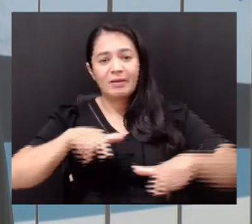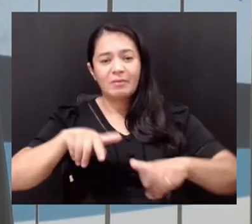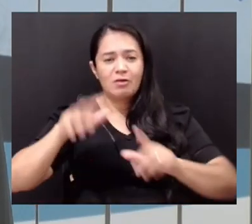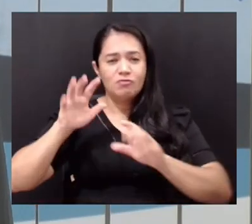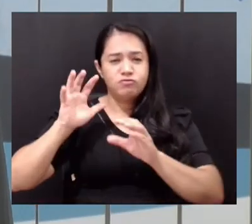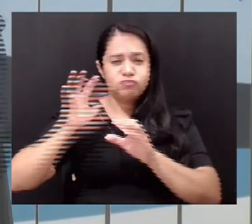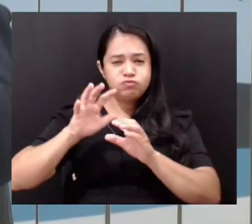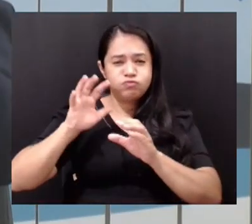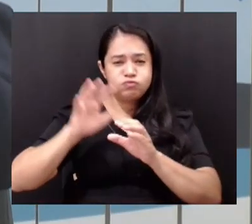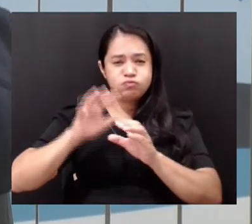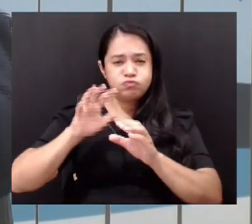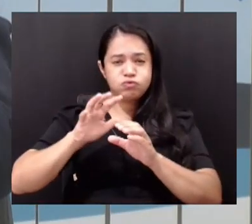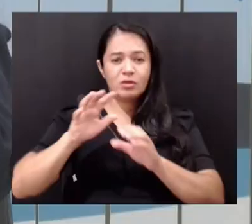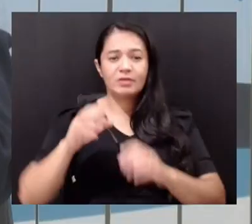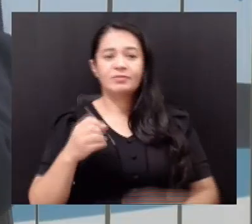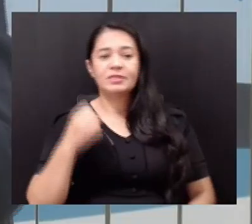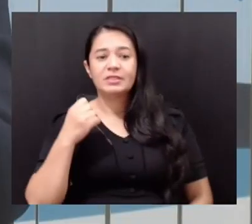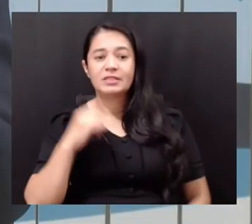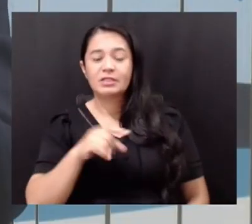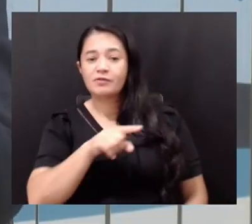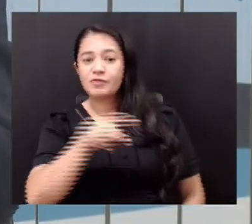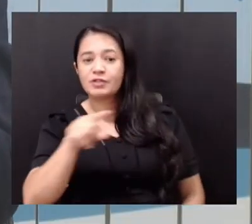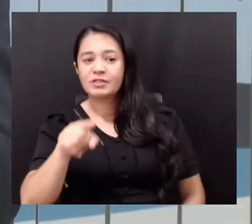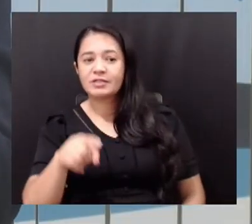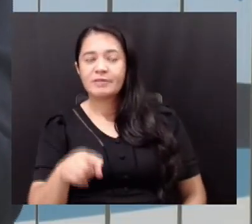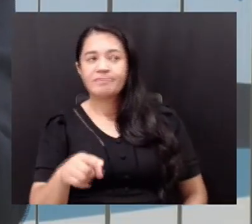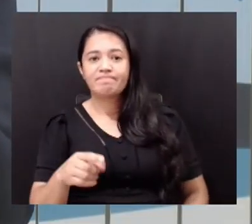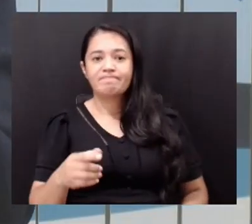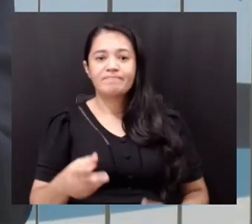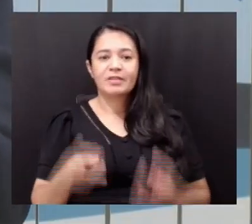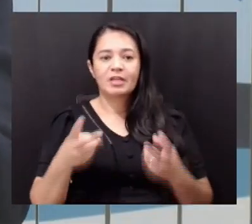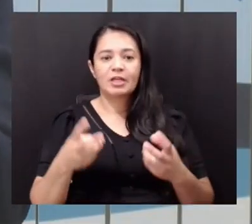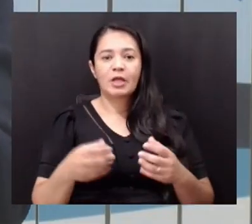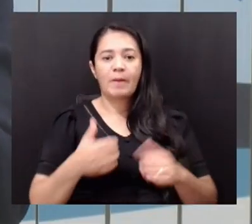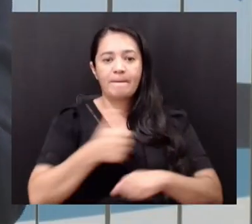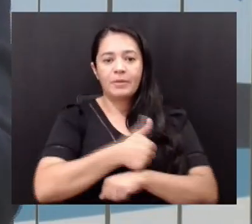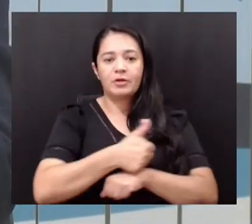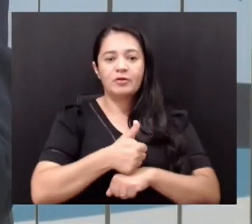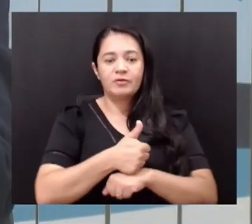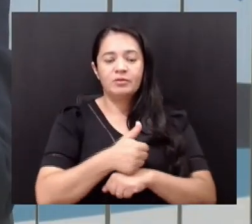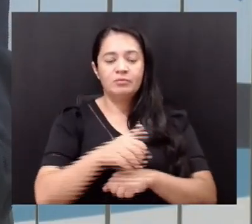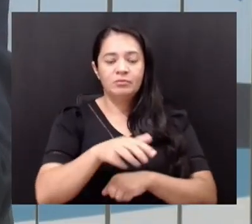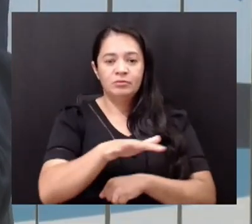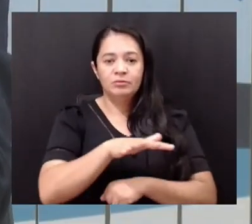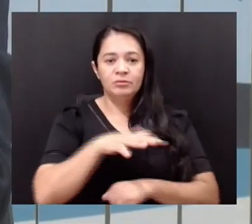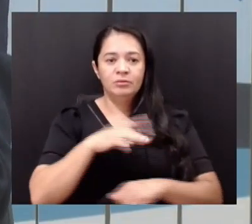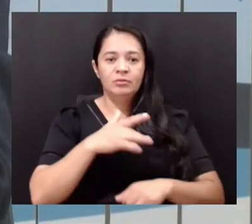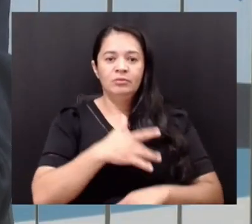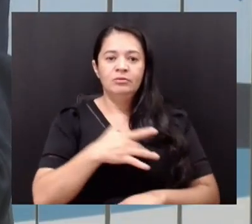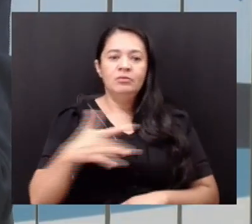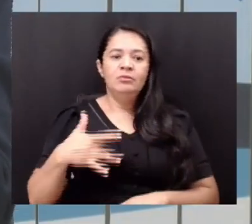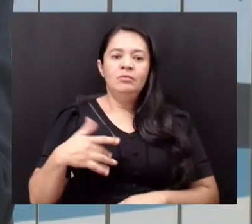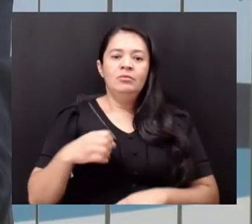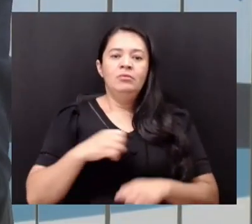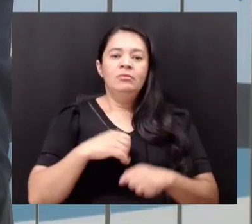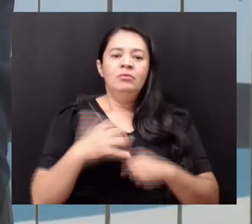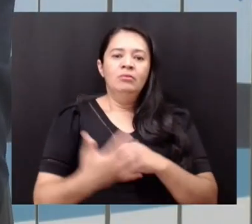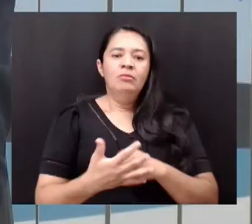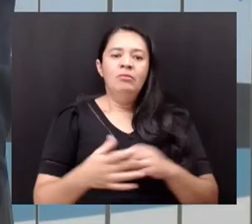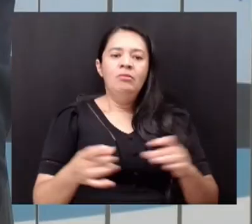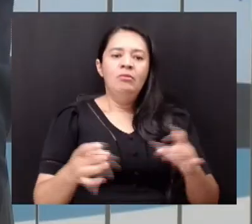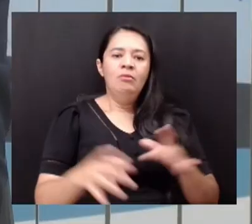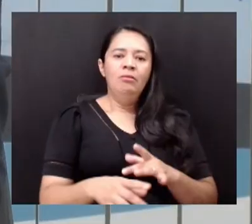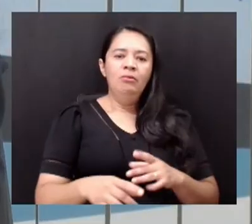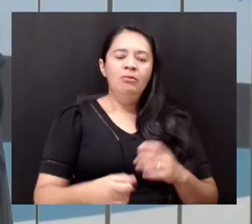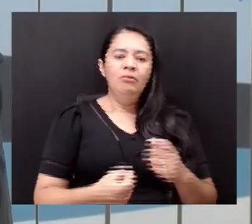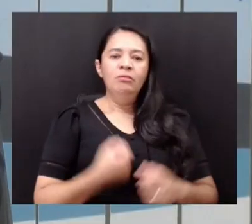você pegar os profissionais da saúde pós-pandemia, você vê que muitos deles ficaram com